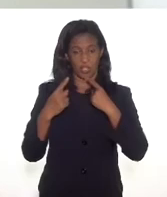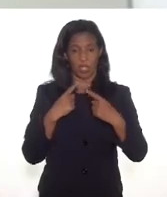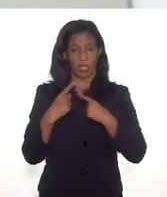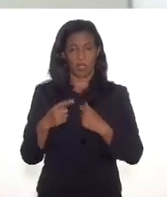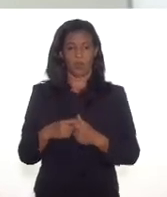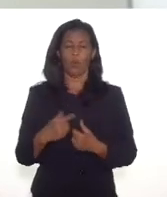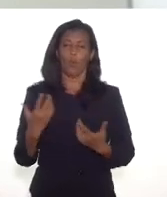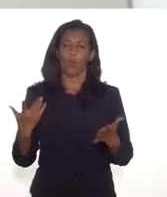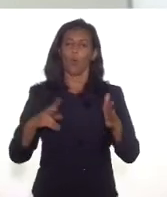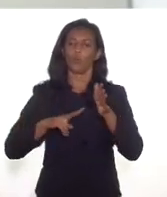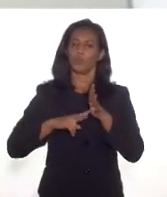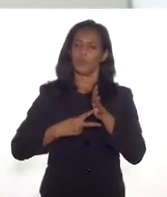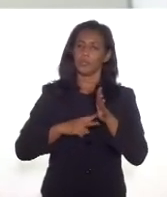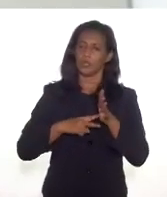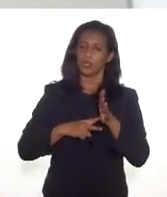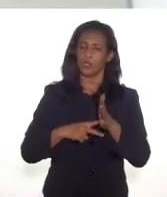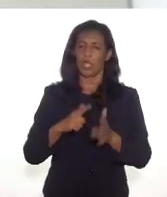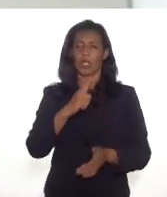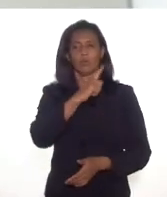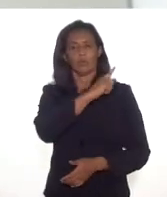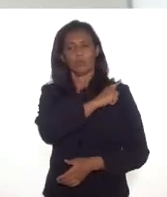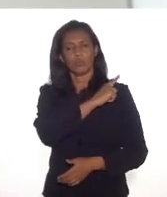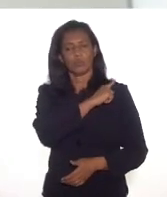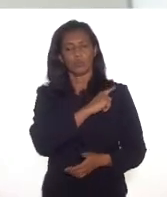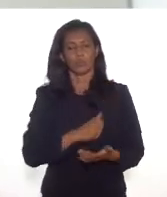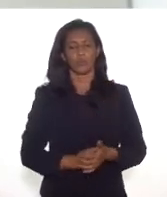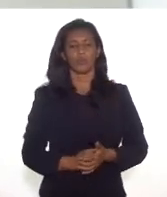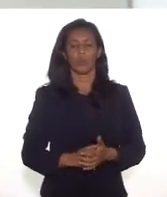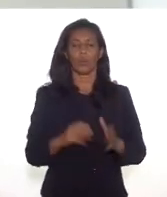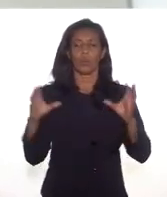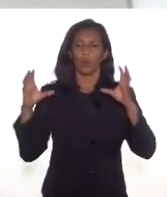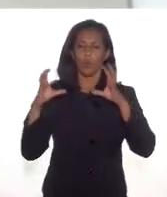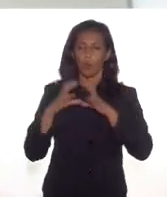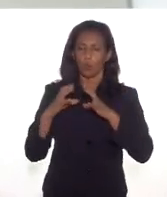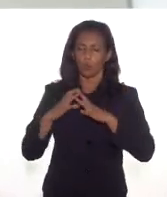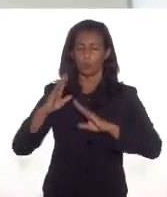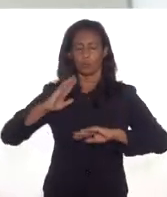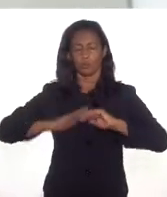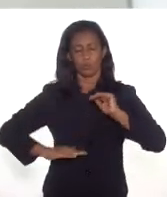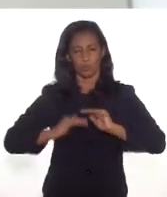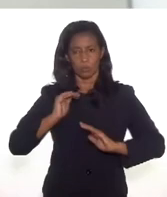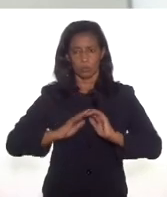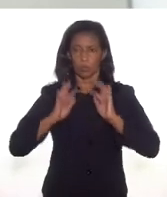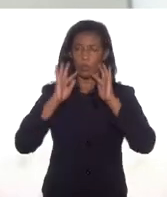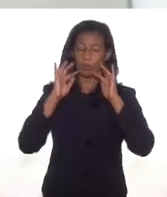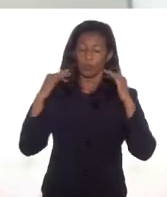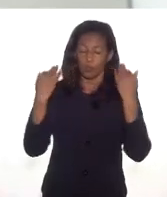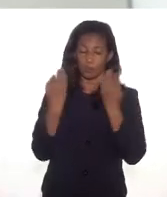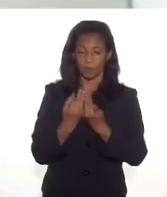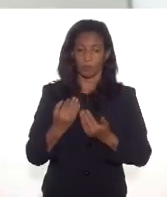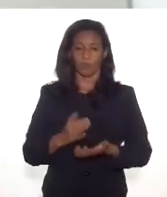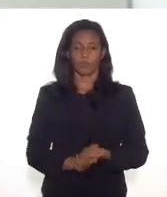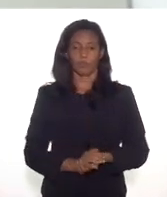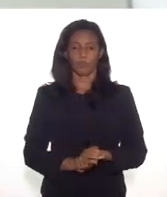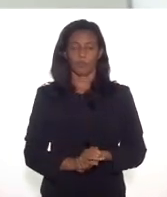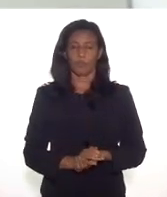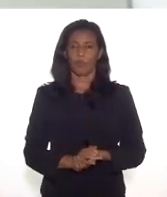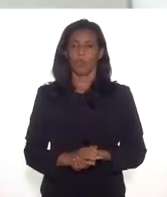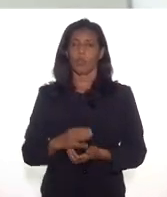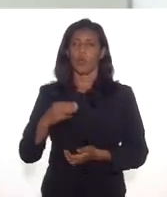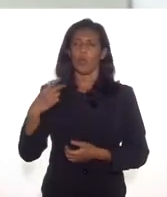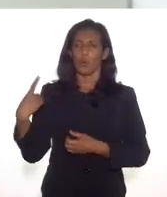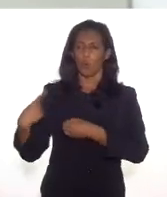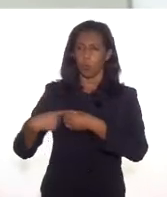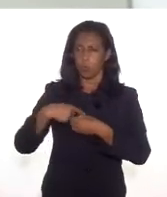os sindicatos, com os gestores, com o conjunto dos profissionais, com as famílias, com